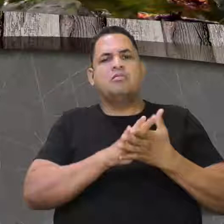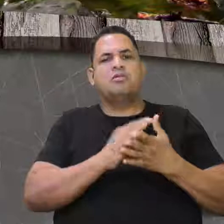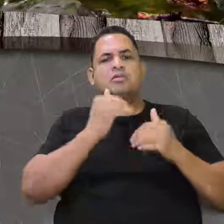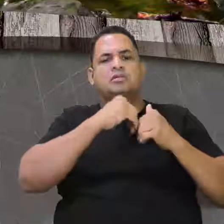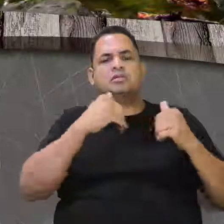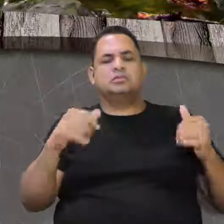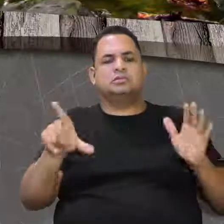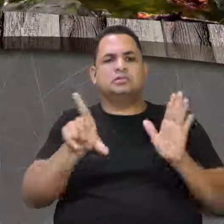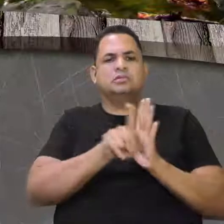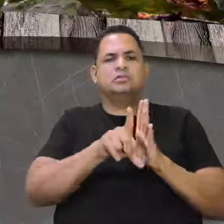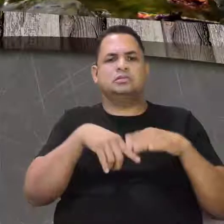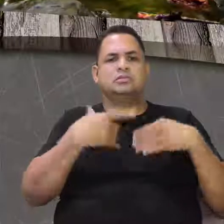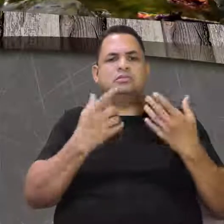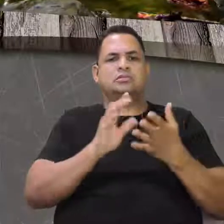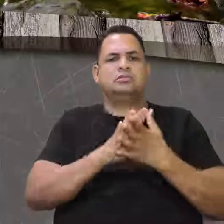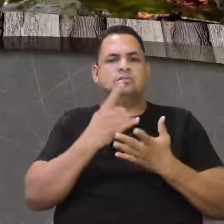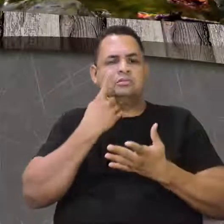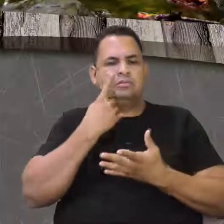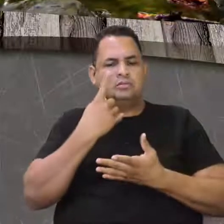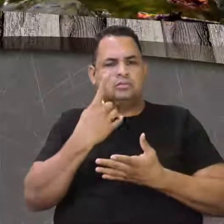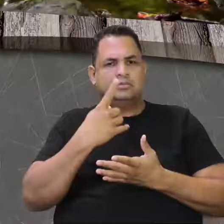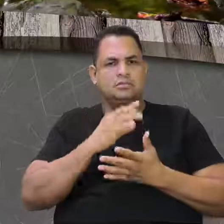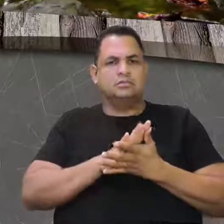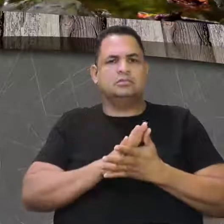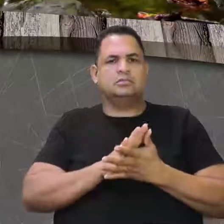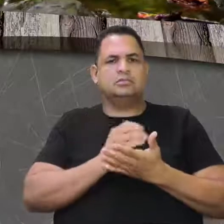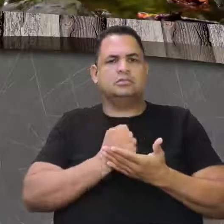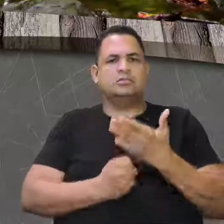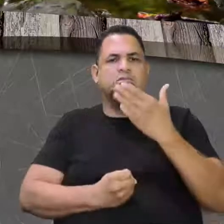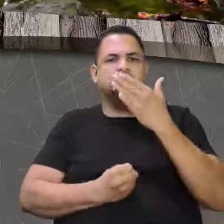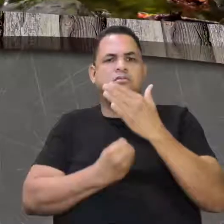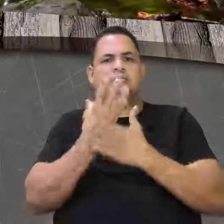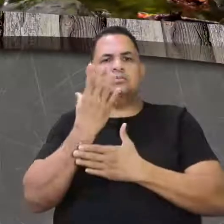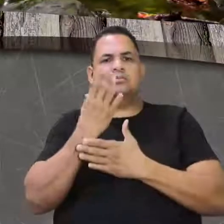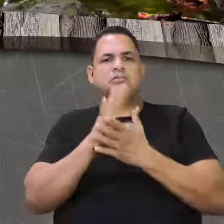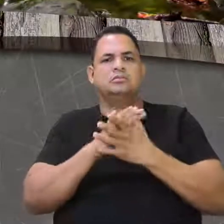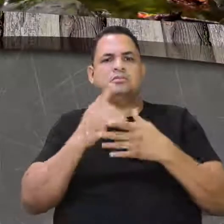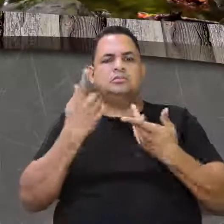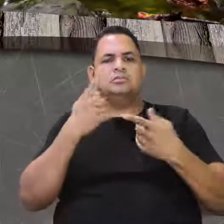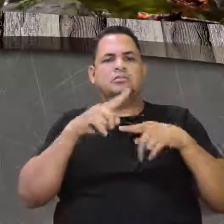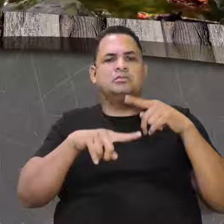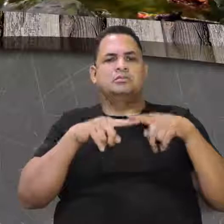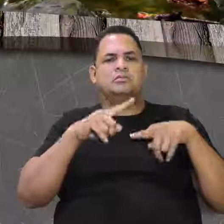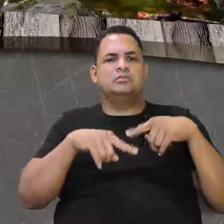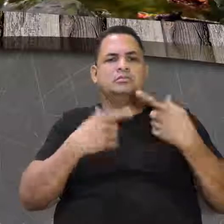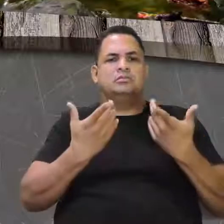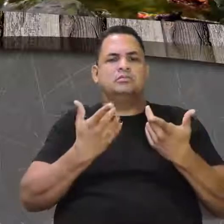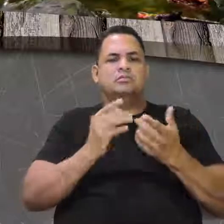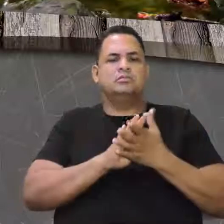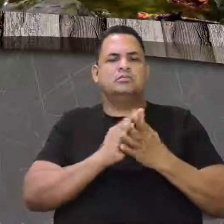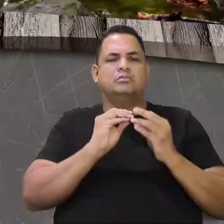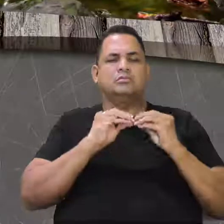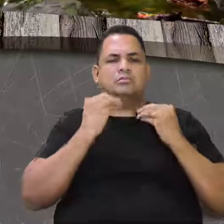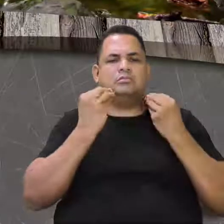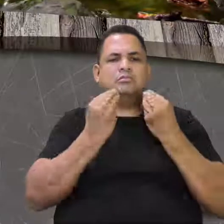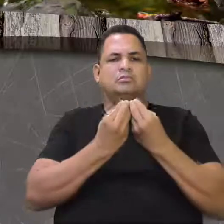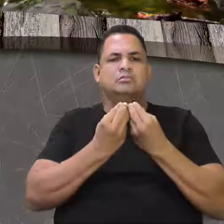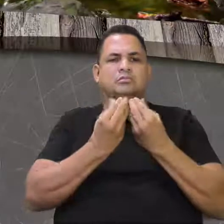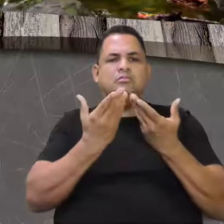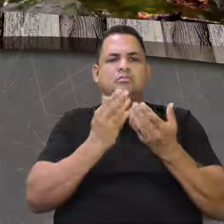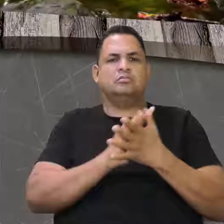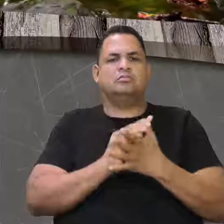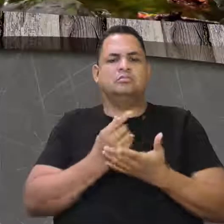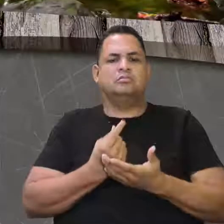Principalmente de olho naquelas que podem contribuir com o surgimento de algum produto, de alguma substância que